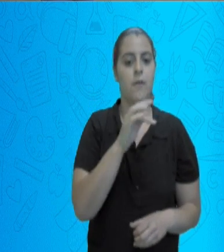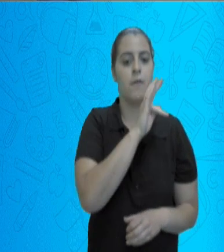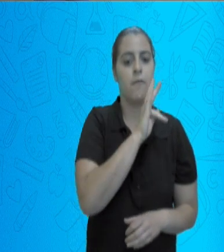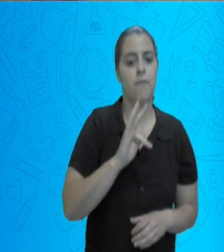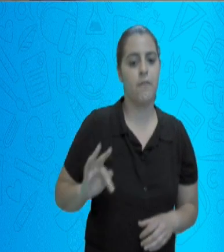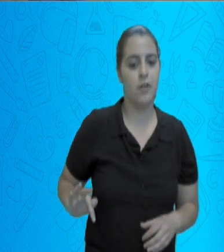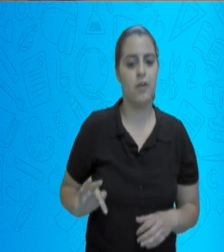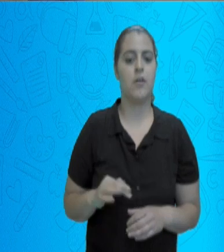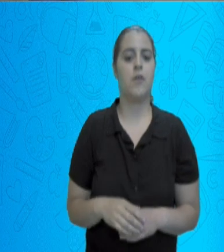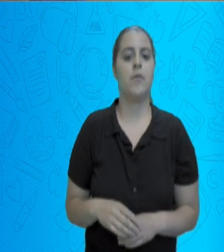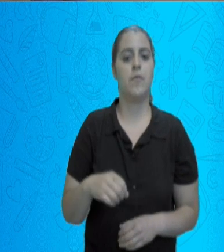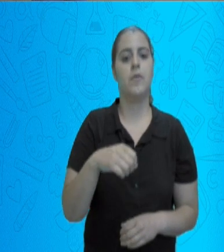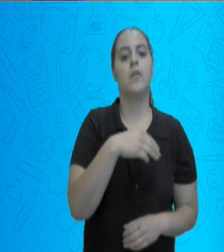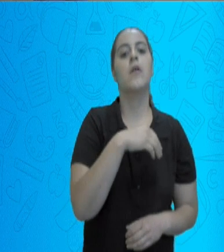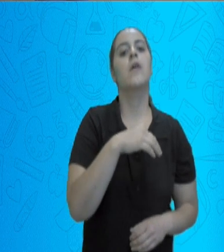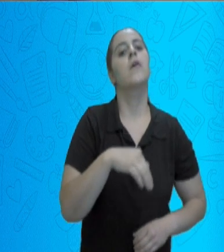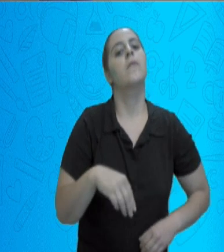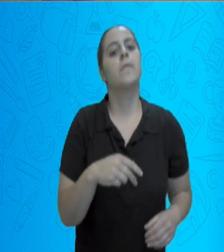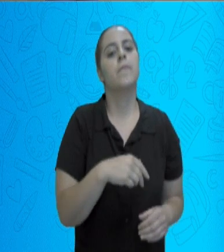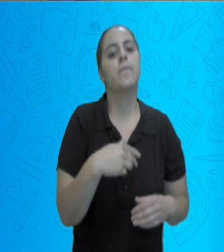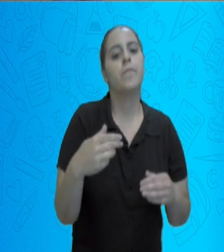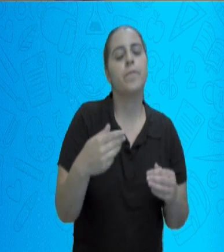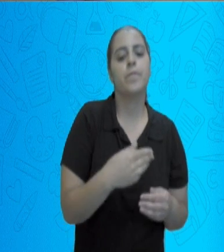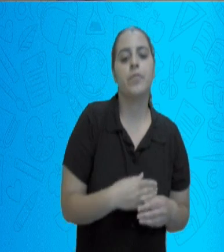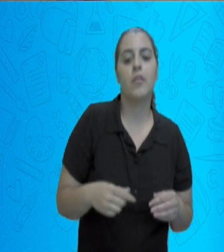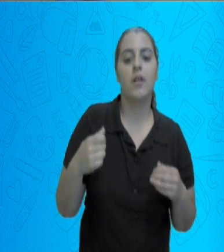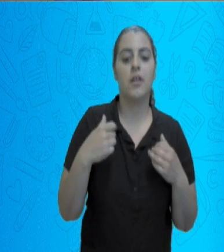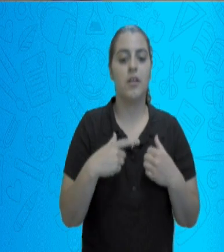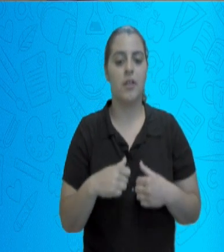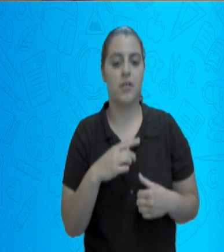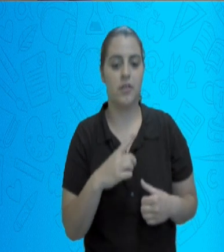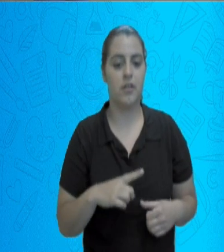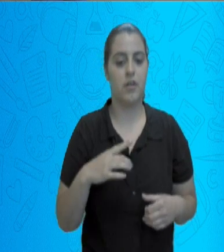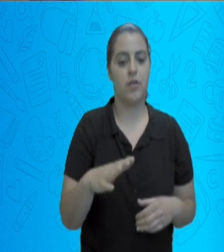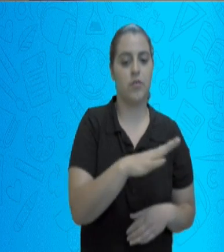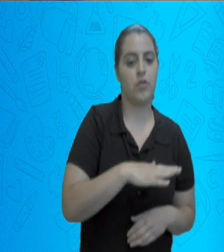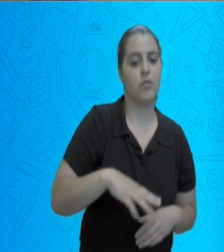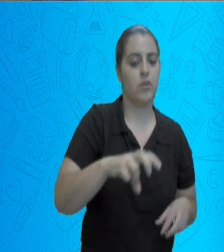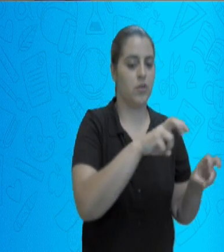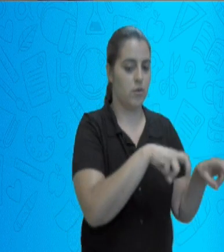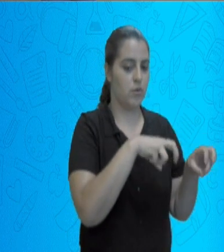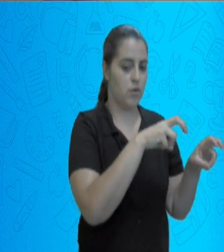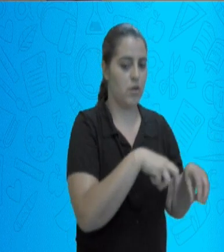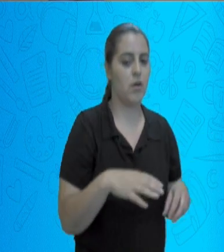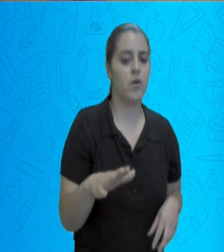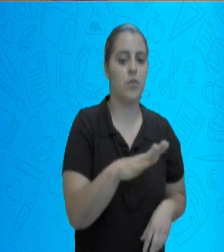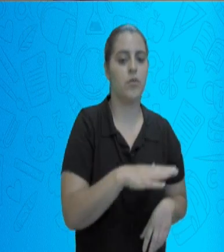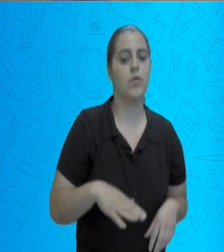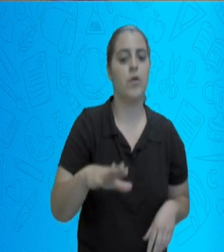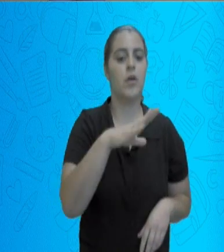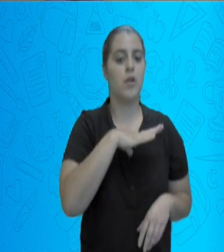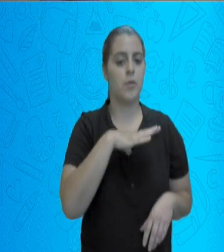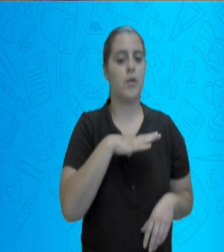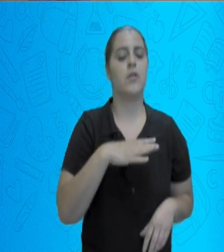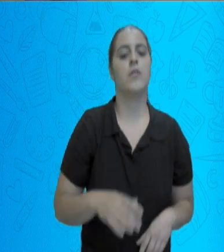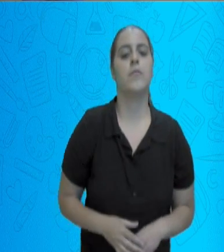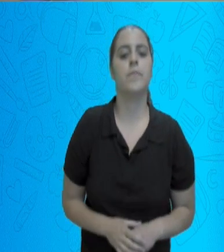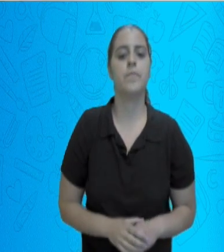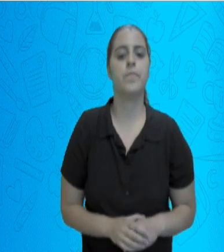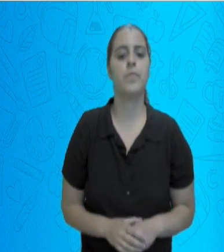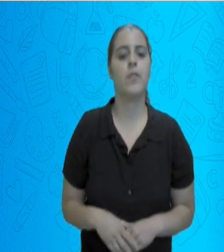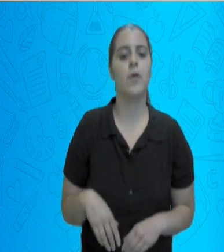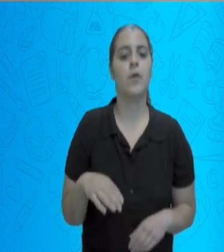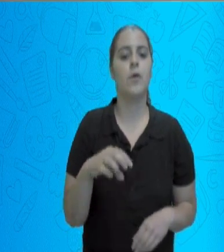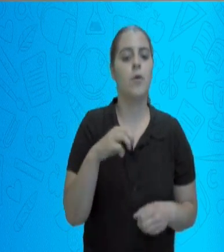uma prefeitura. O município possui a sua zona rural e a sua zona urbana.